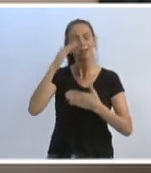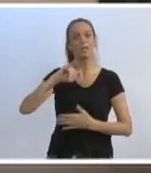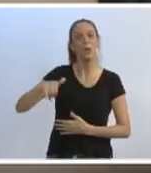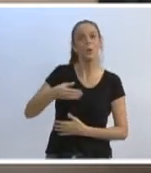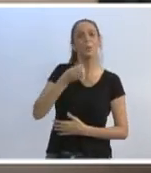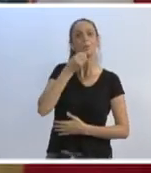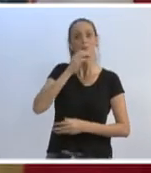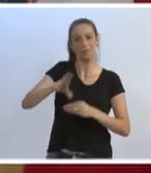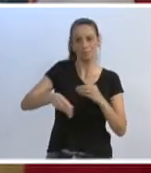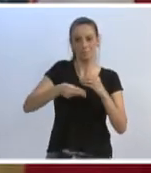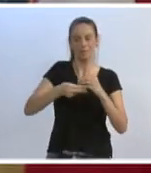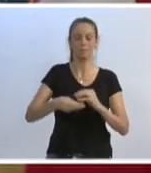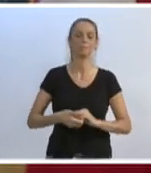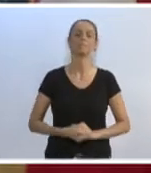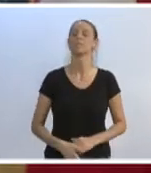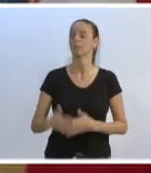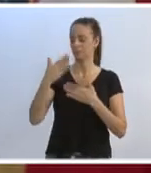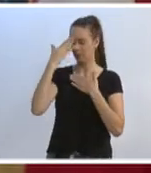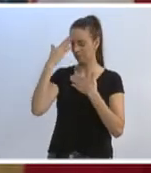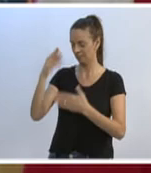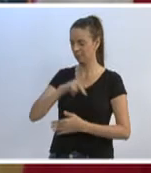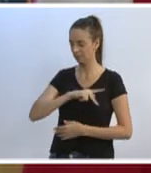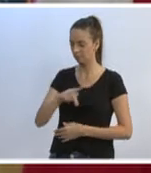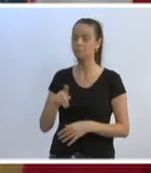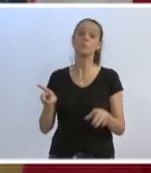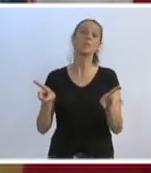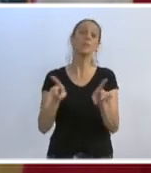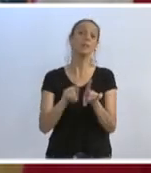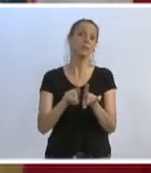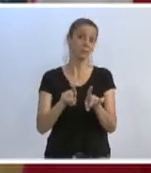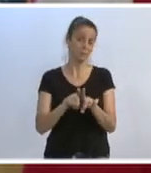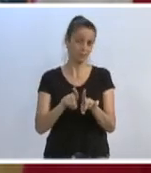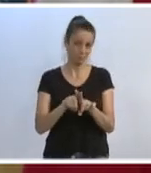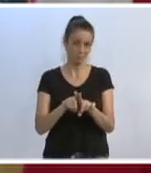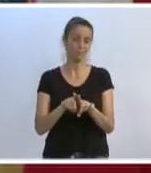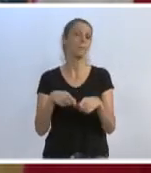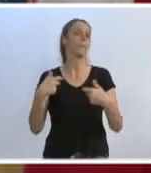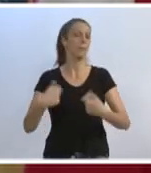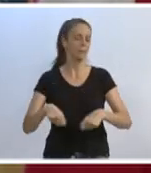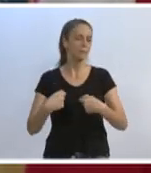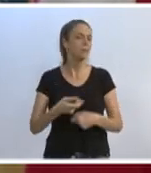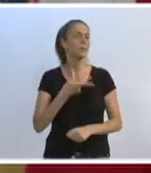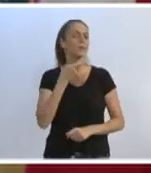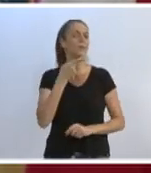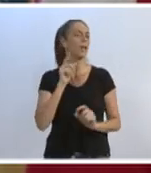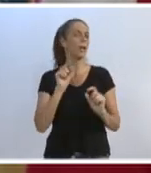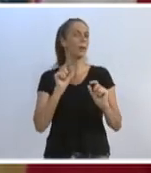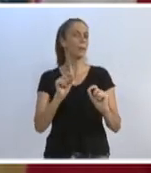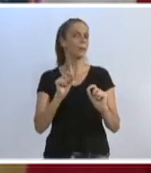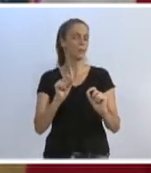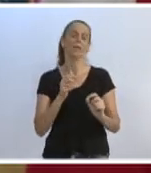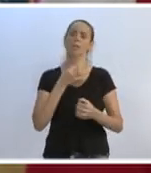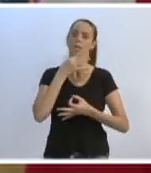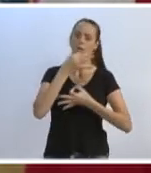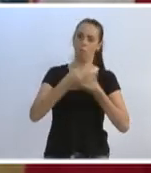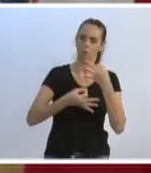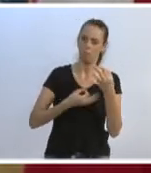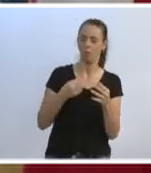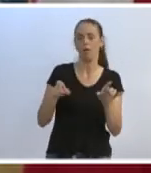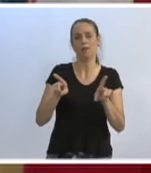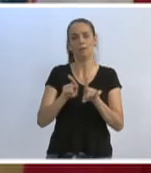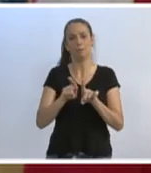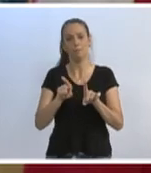obrigado senhor presidente quero também não poderia deixar de falar e de comentar e de